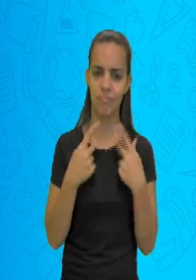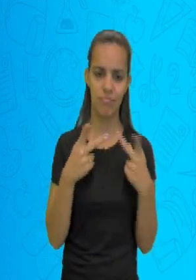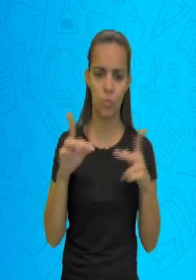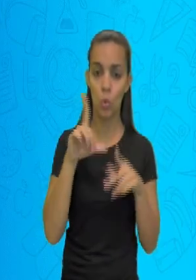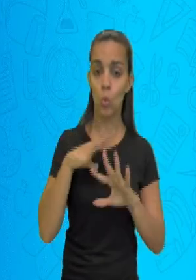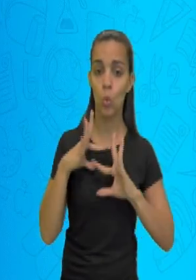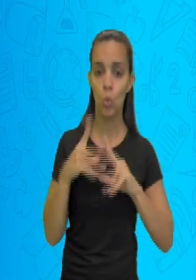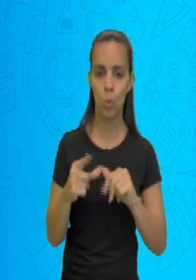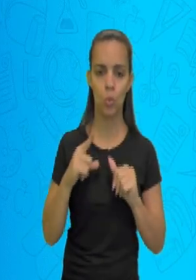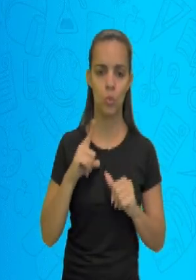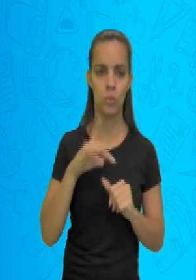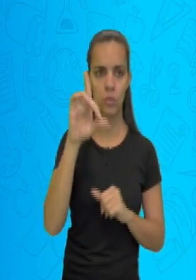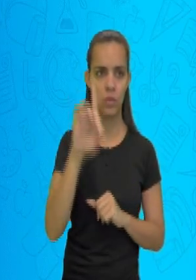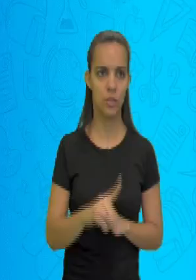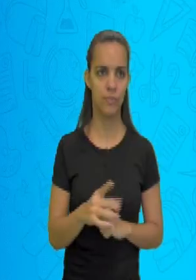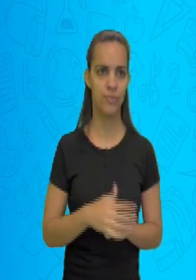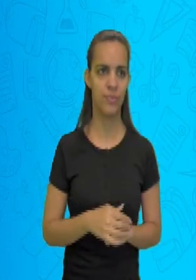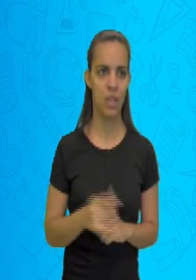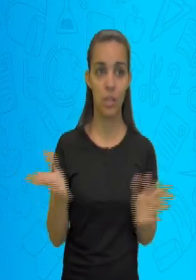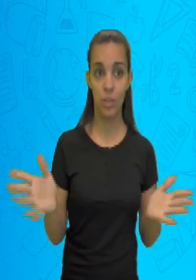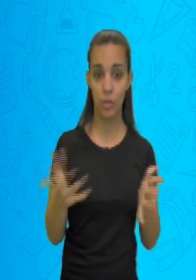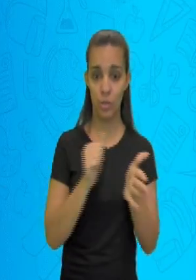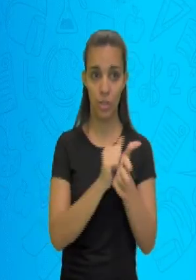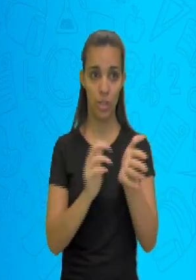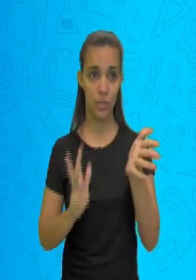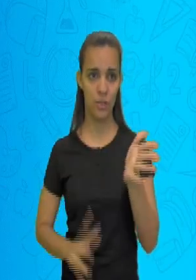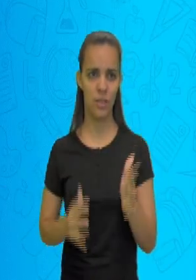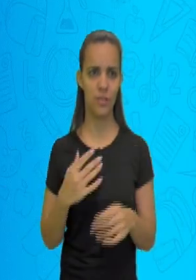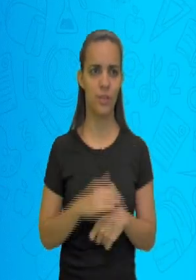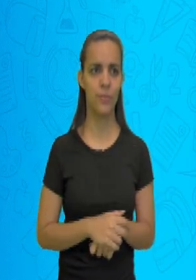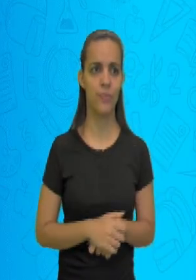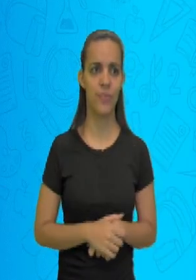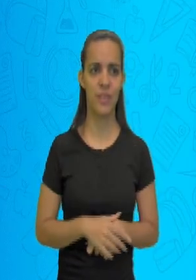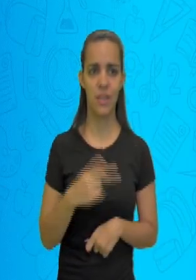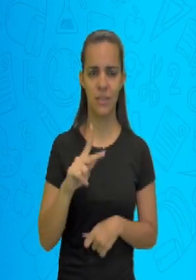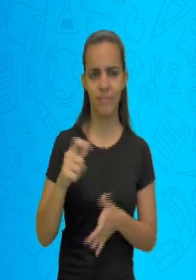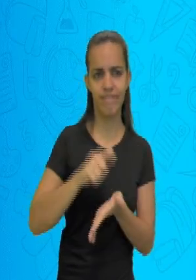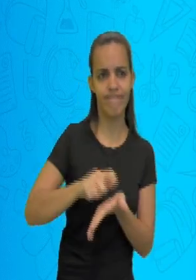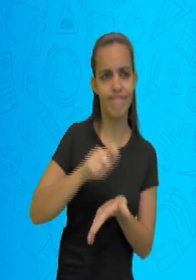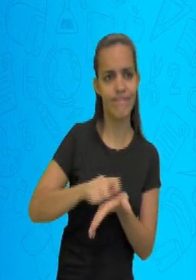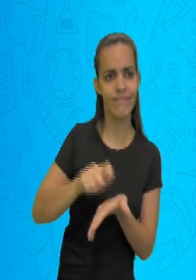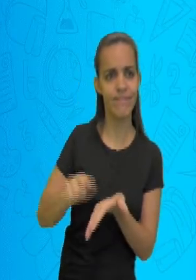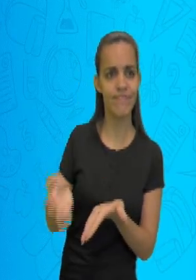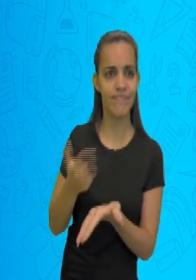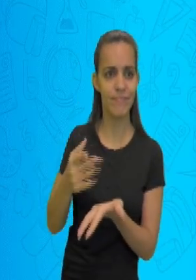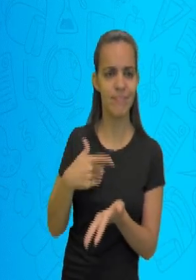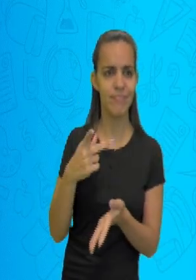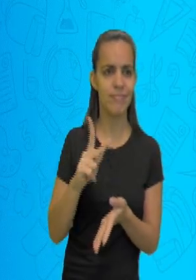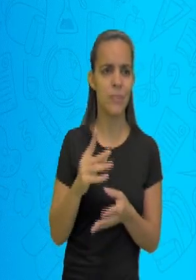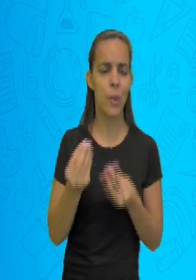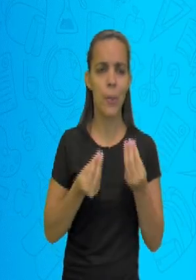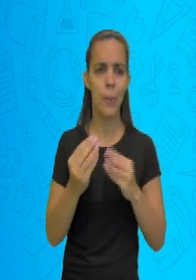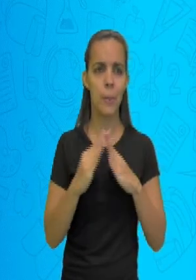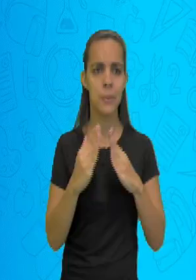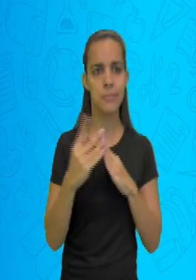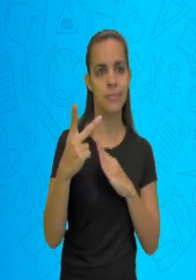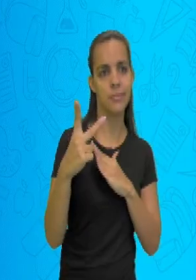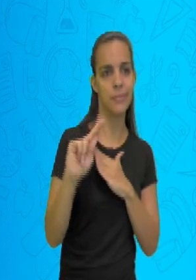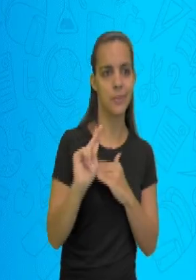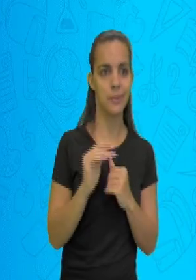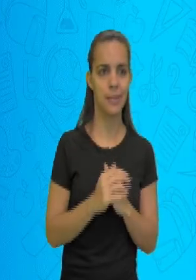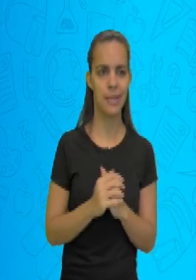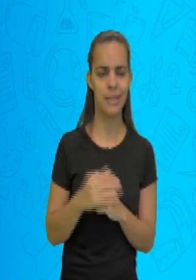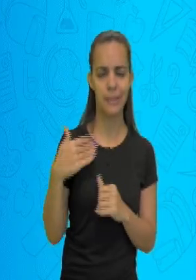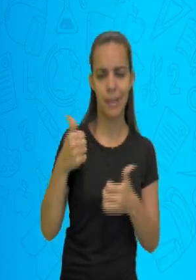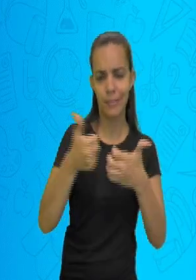moradia. E para a atividade de hoje, em seu caderno descreva a sua casa, que é a sua moradia, com